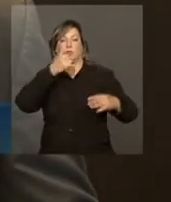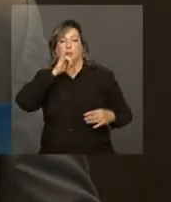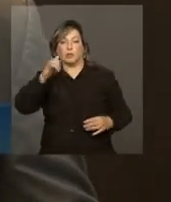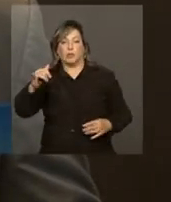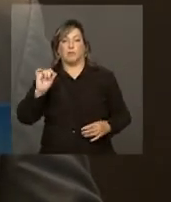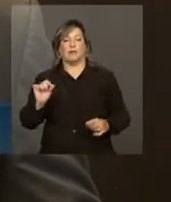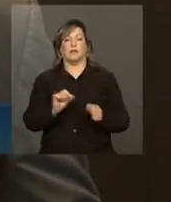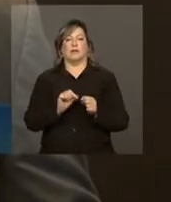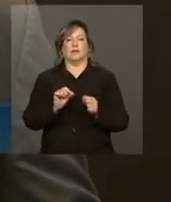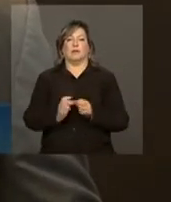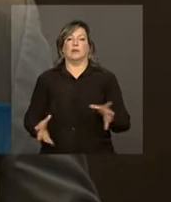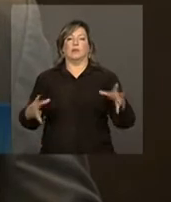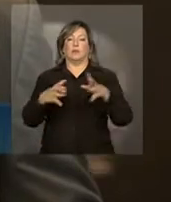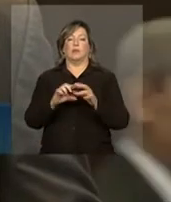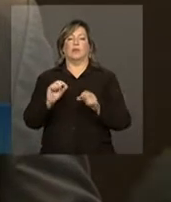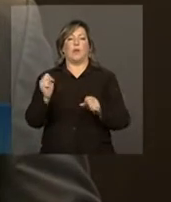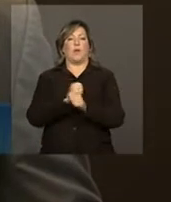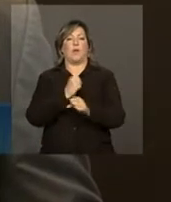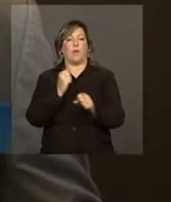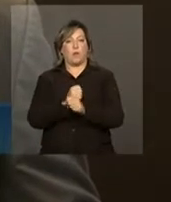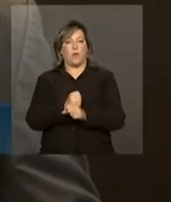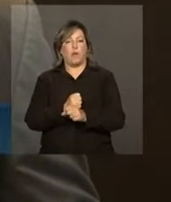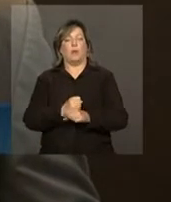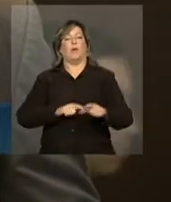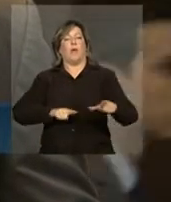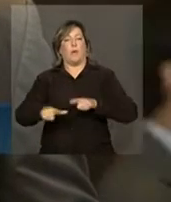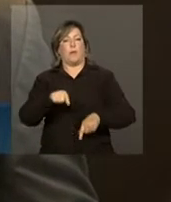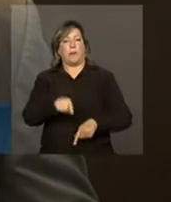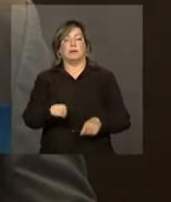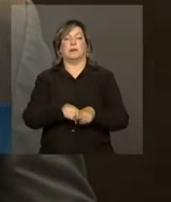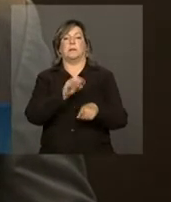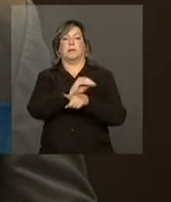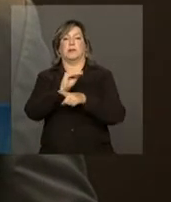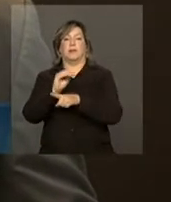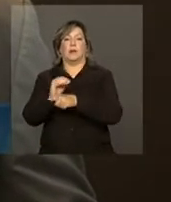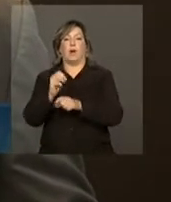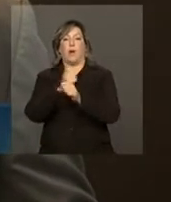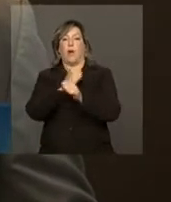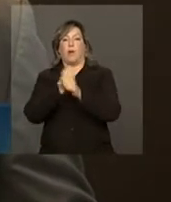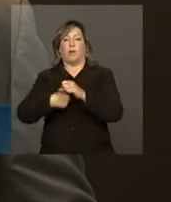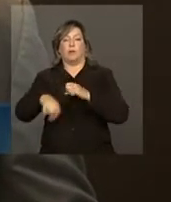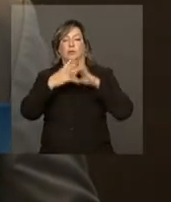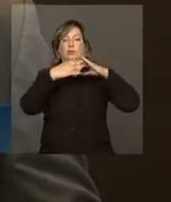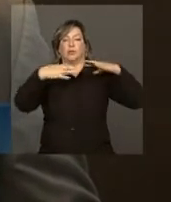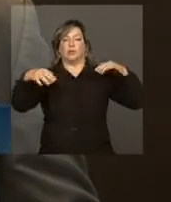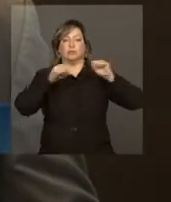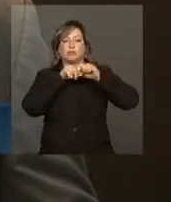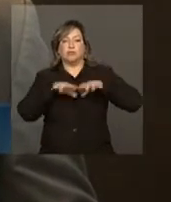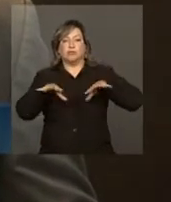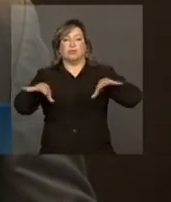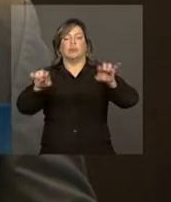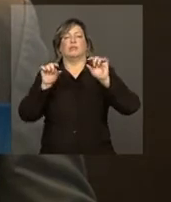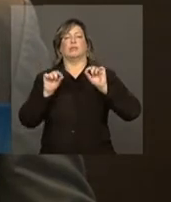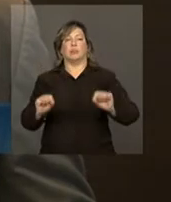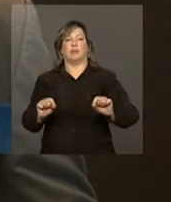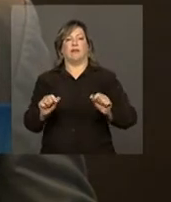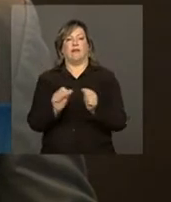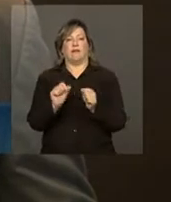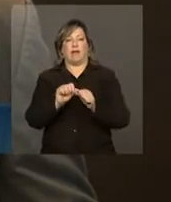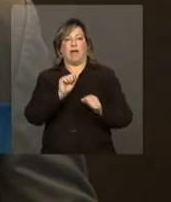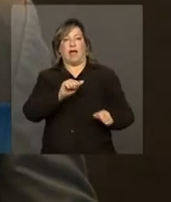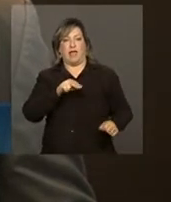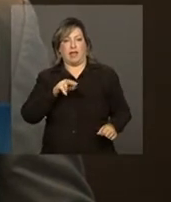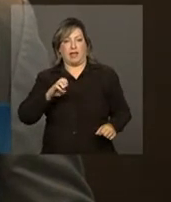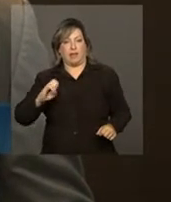elétrica incluindo a construção operação e a manutenção de instalações de transmissão realizado pela Agência Nacional de